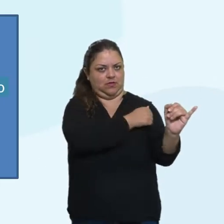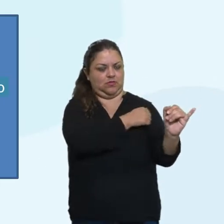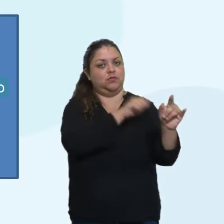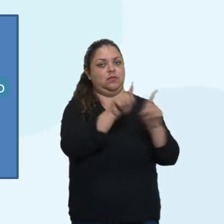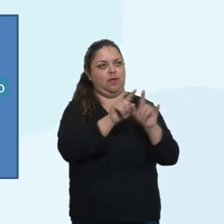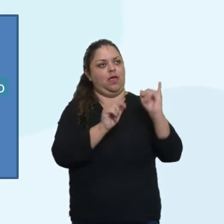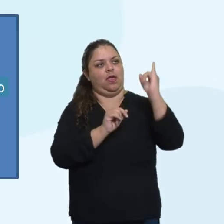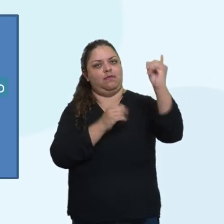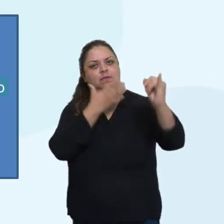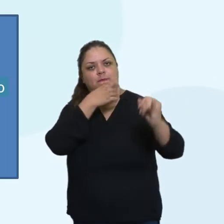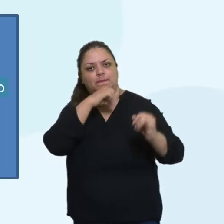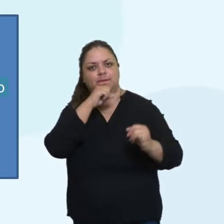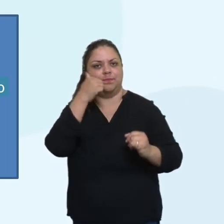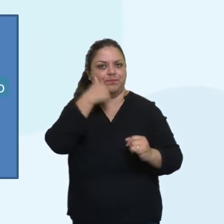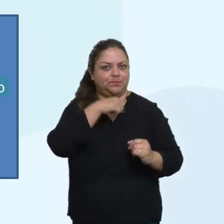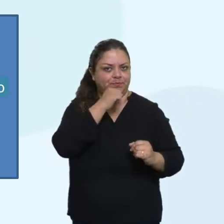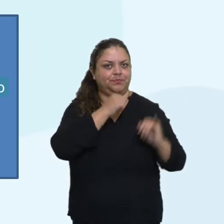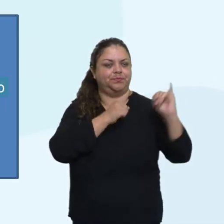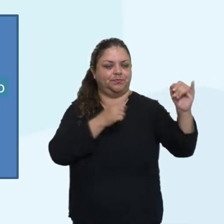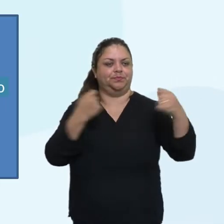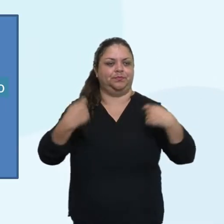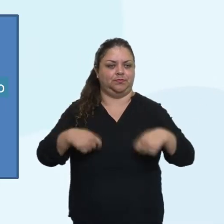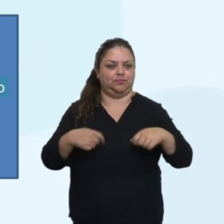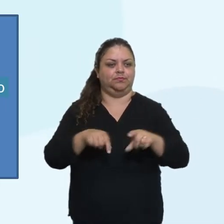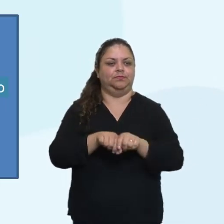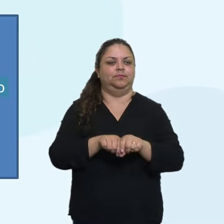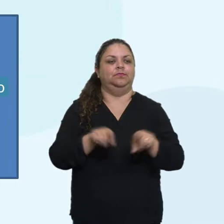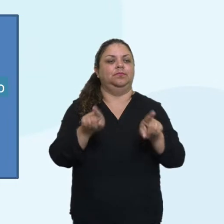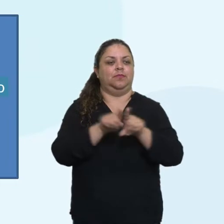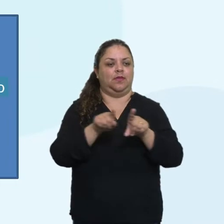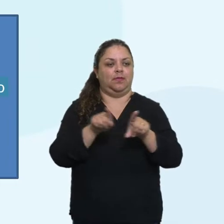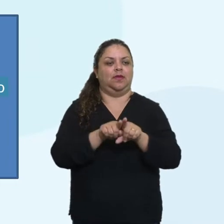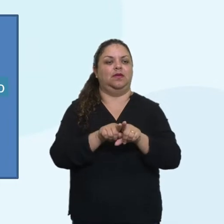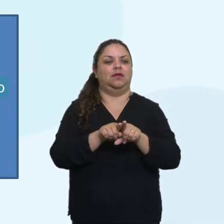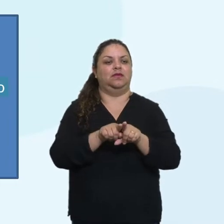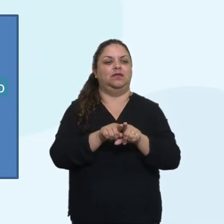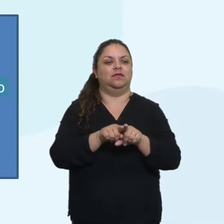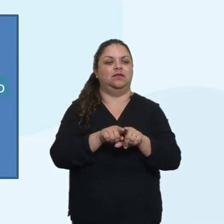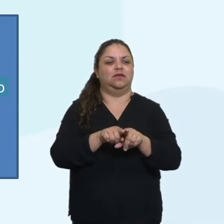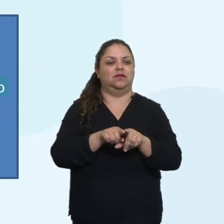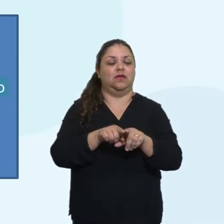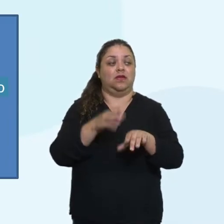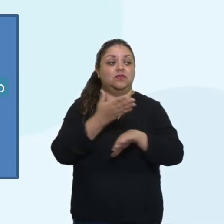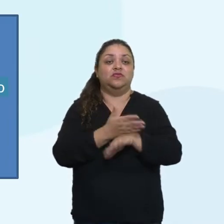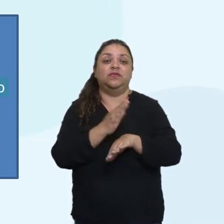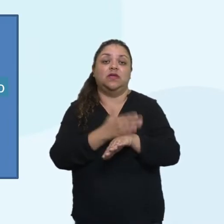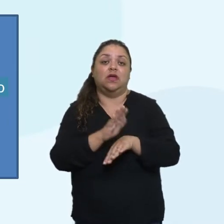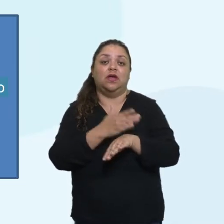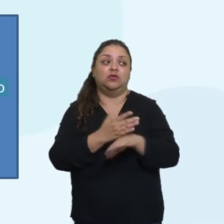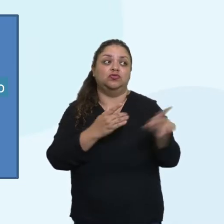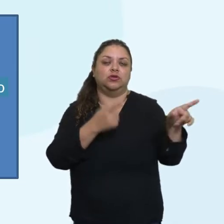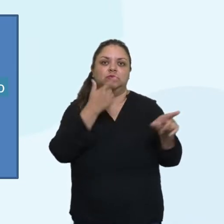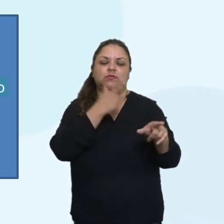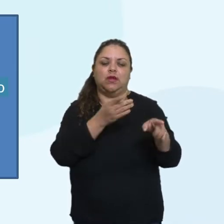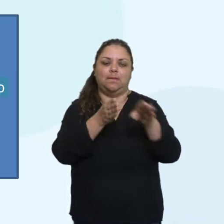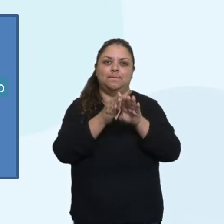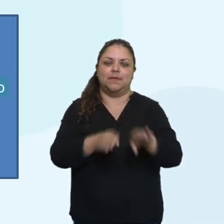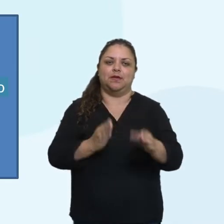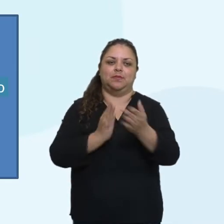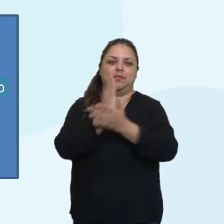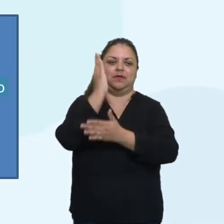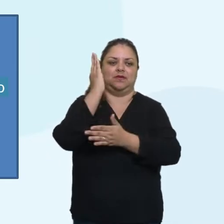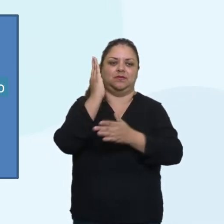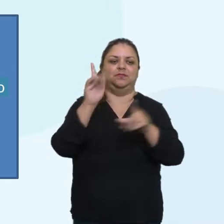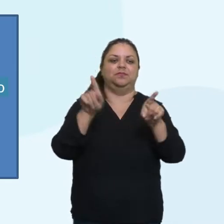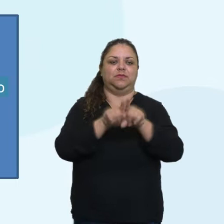a realização das atividades de recuperação a avaliação das atividades em conselhos E aí a